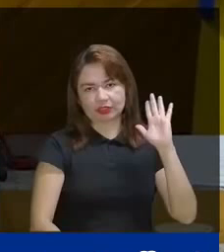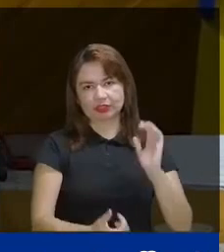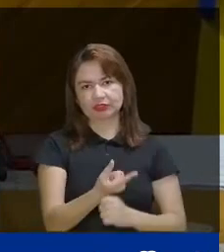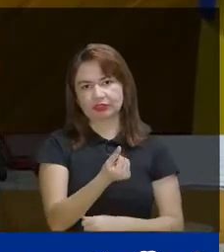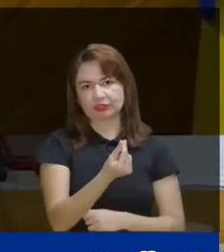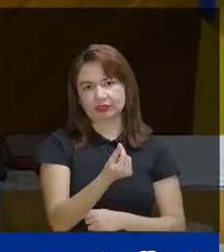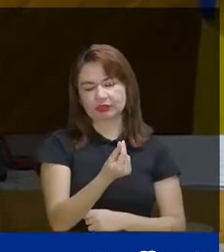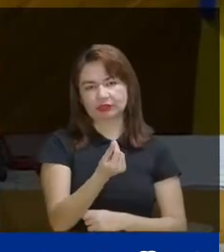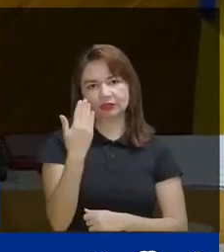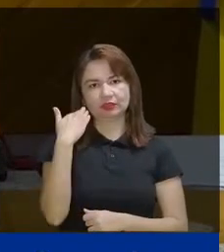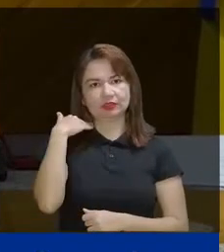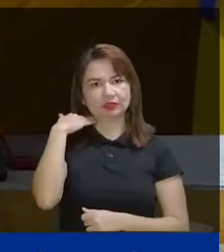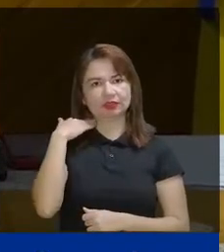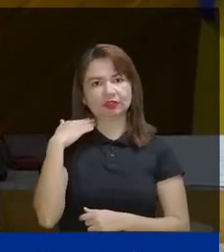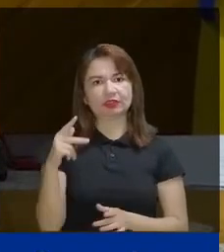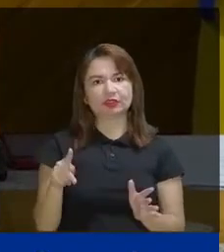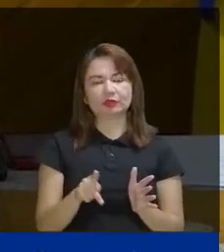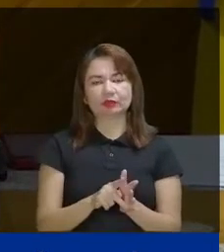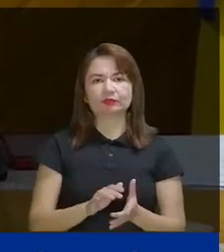contas